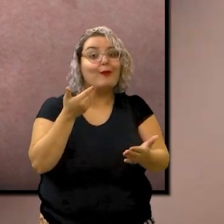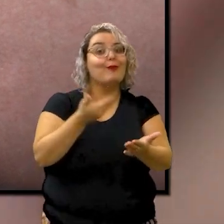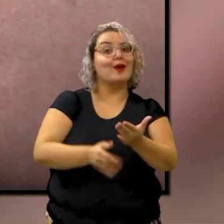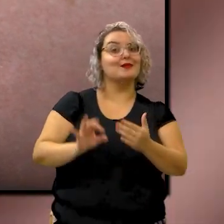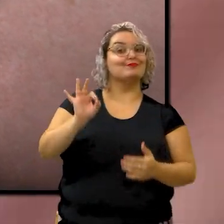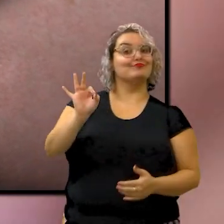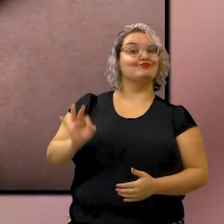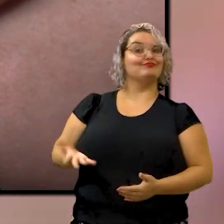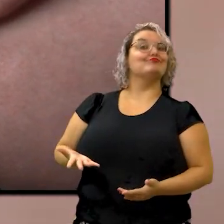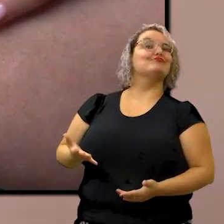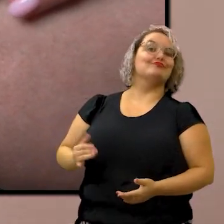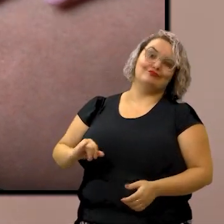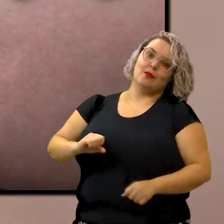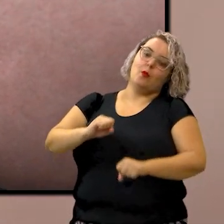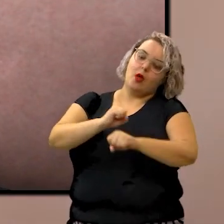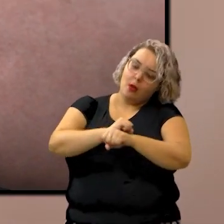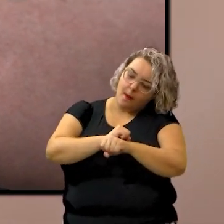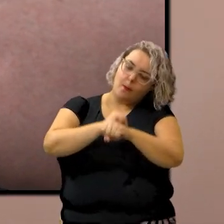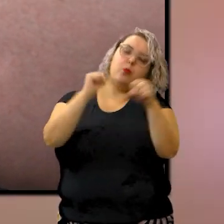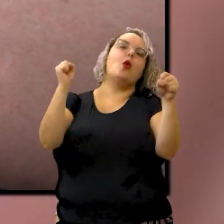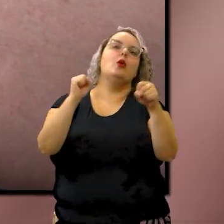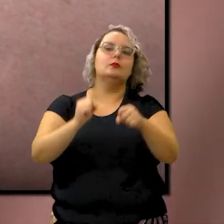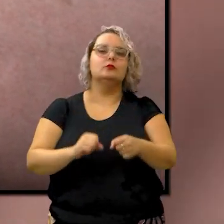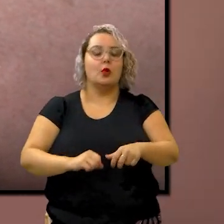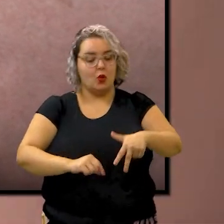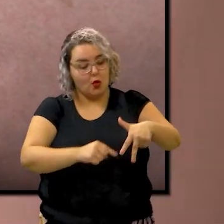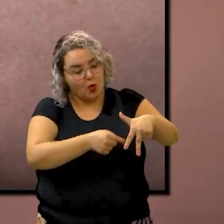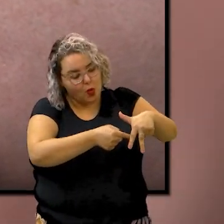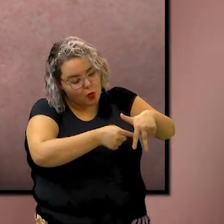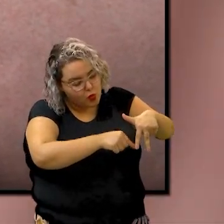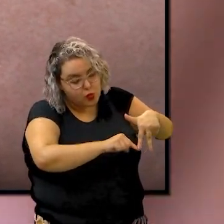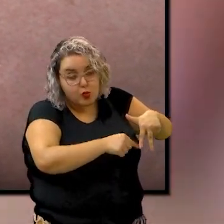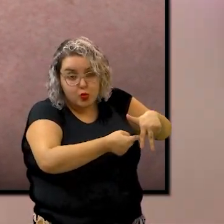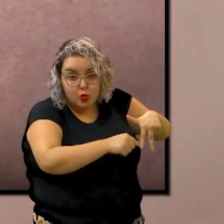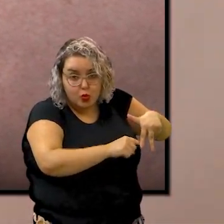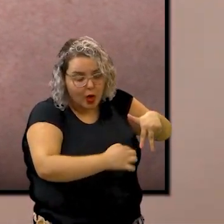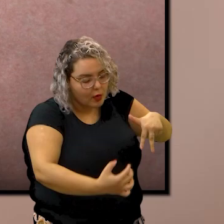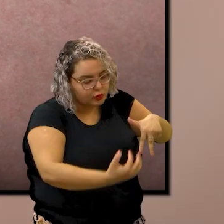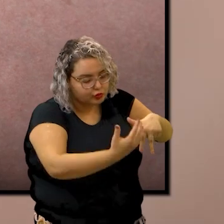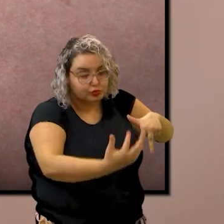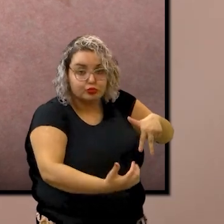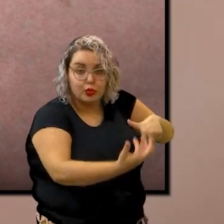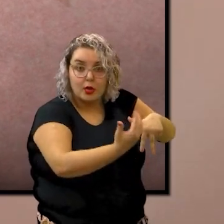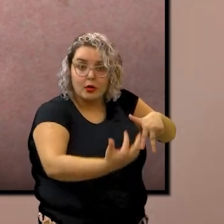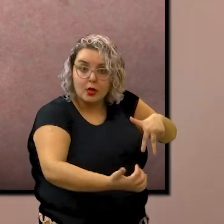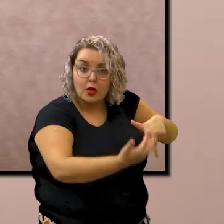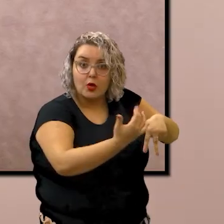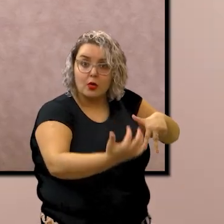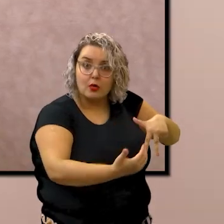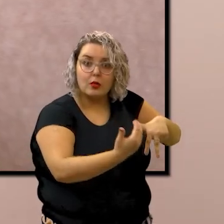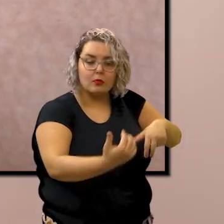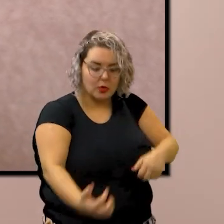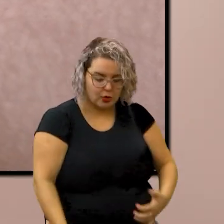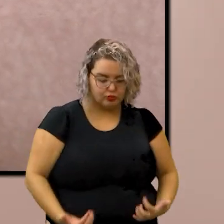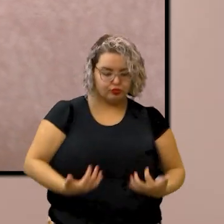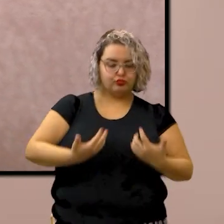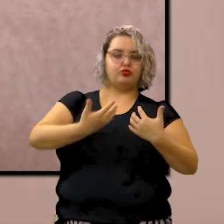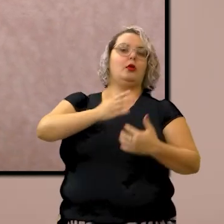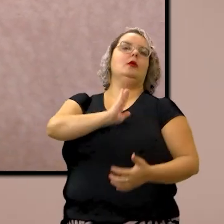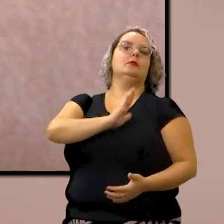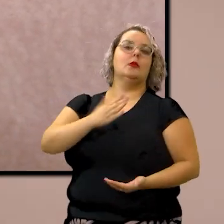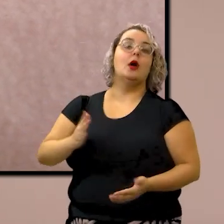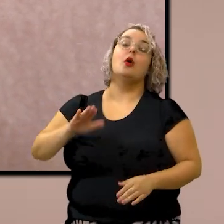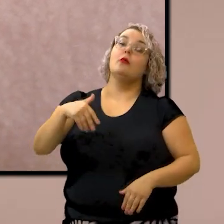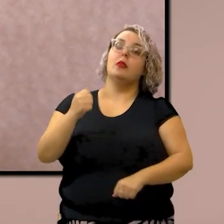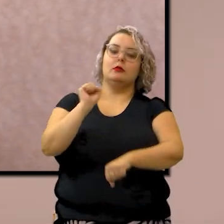perdendo a chance de ter uma bomba muscular ali da panturrilha, principalmente, mas de toda a perna, funcionando para bombear esse sangue para